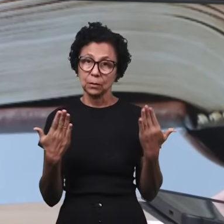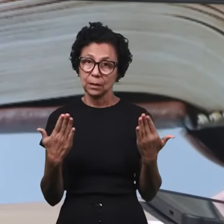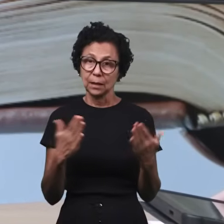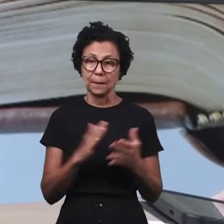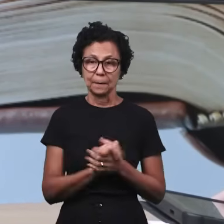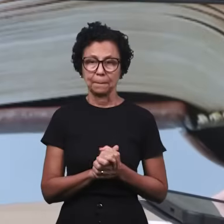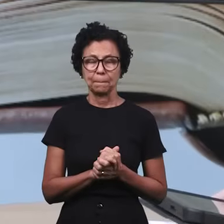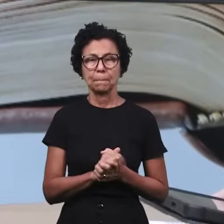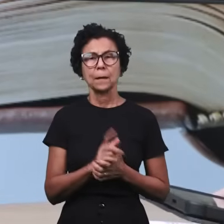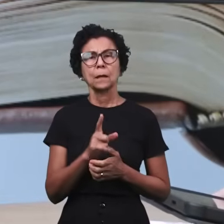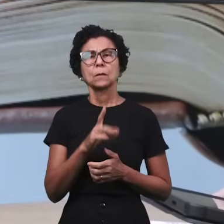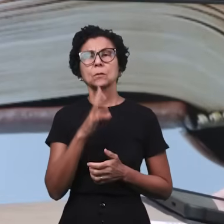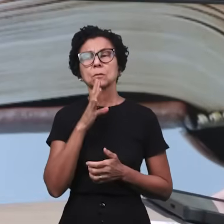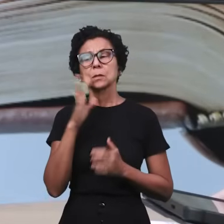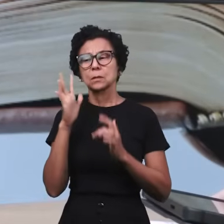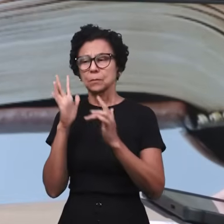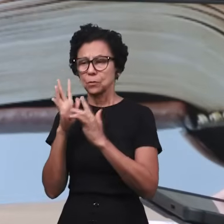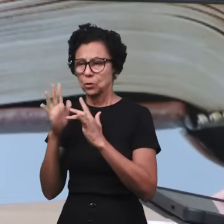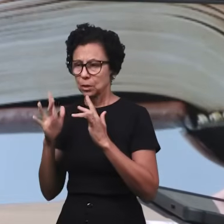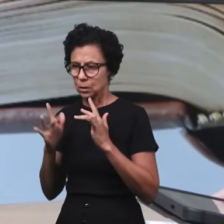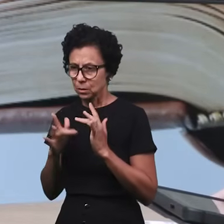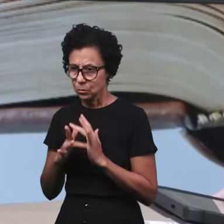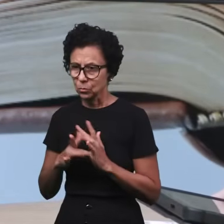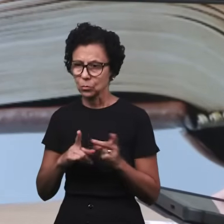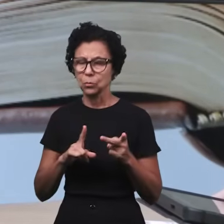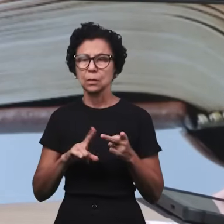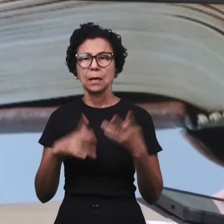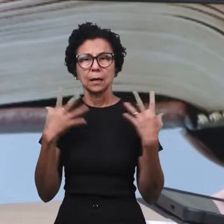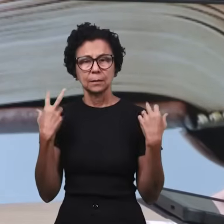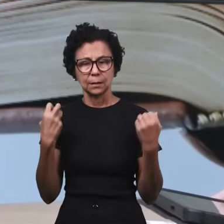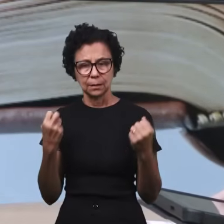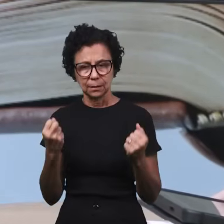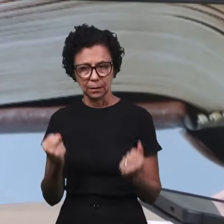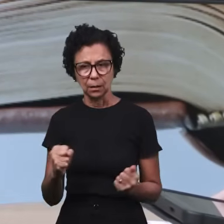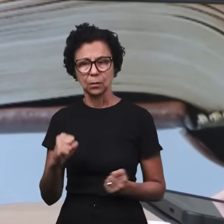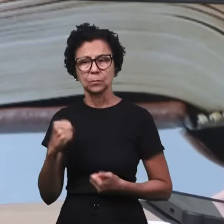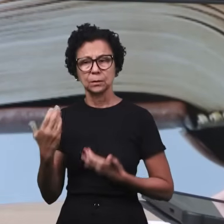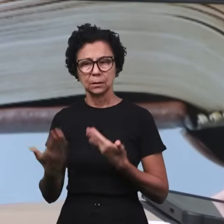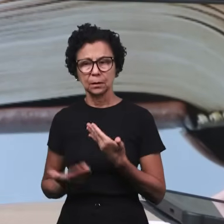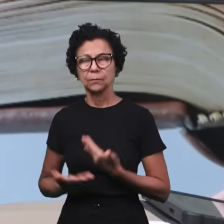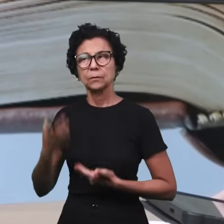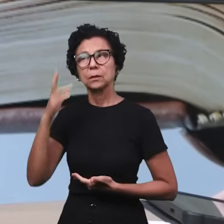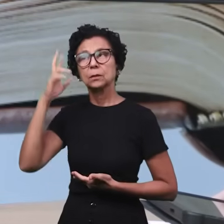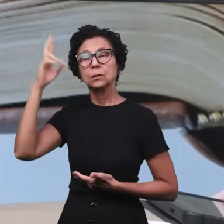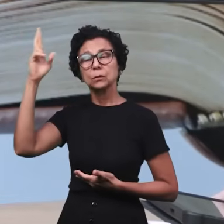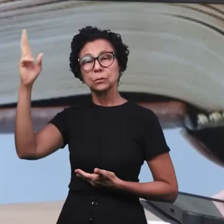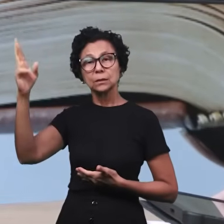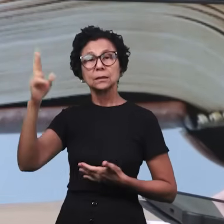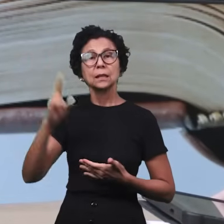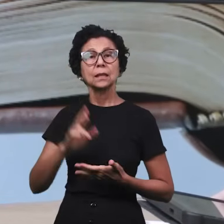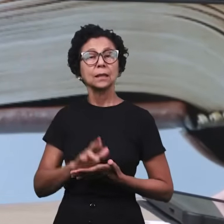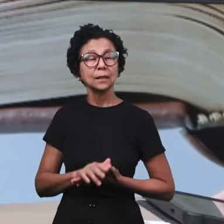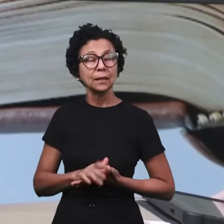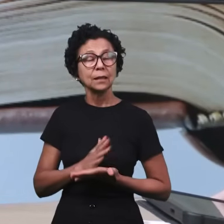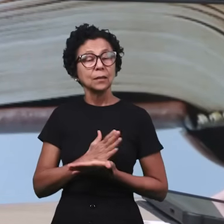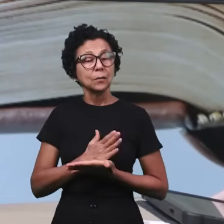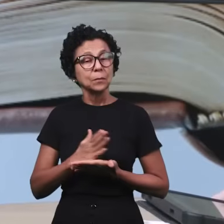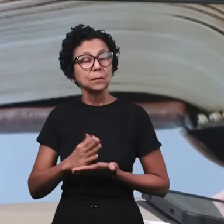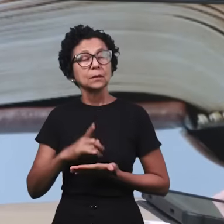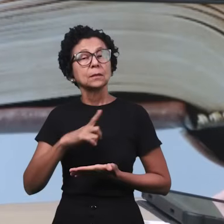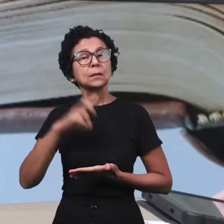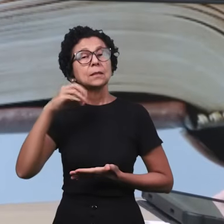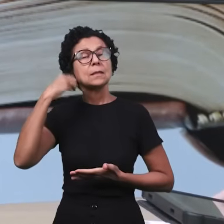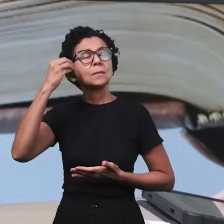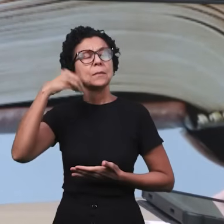Senhor. Nós conhecemos o Senhor Jesus, servimos ao Senhor e aí nós vivemos as experiências. Como é bom viver essa